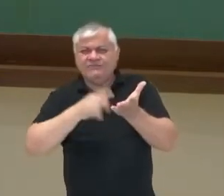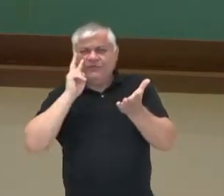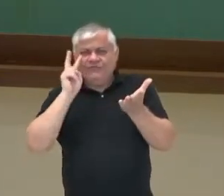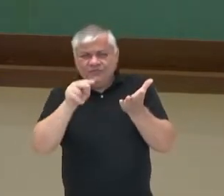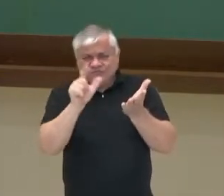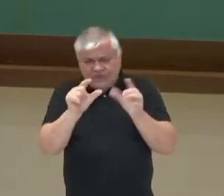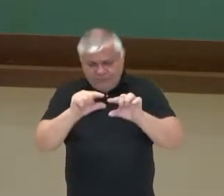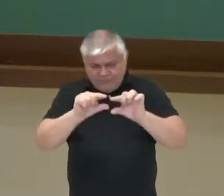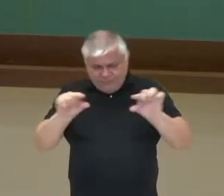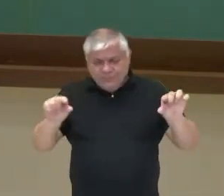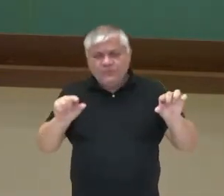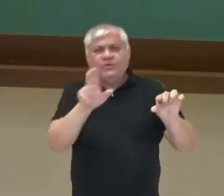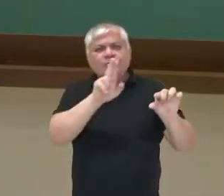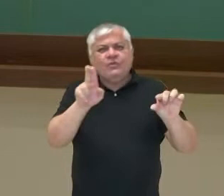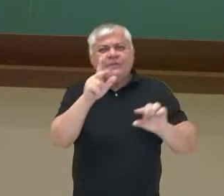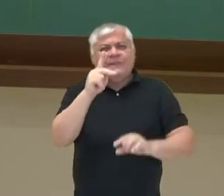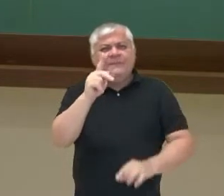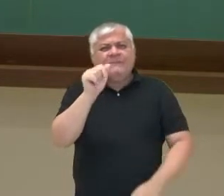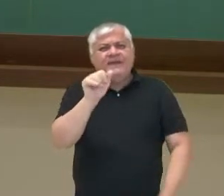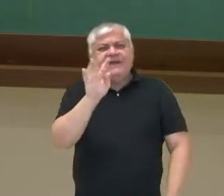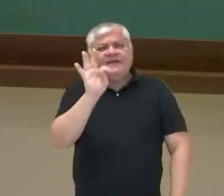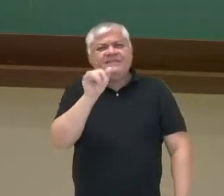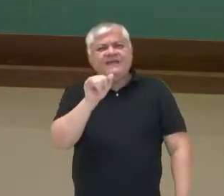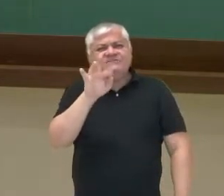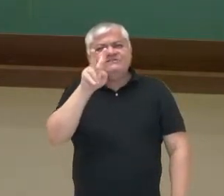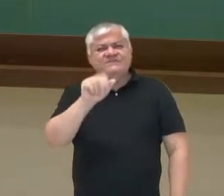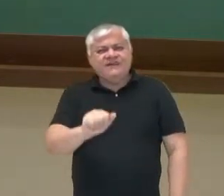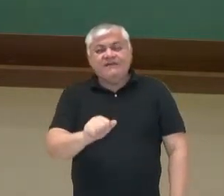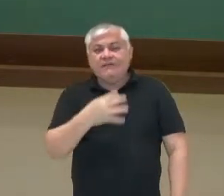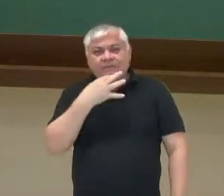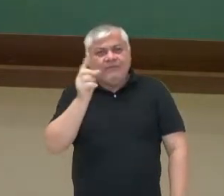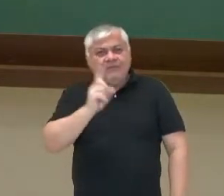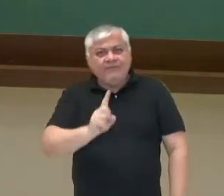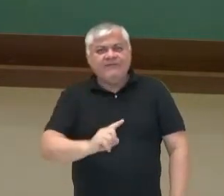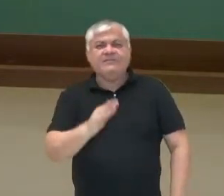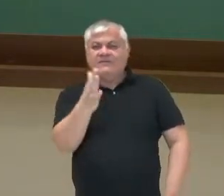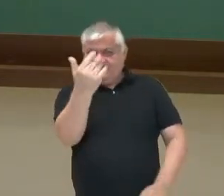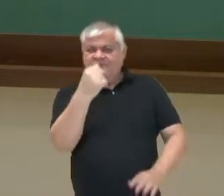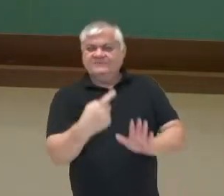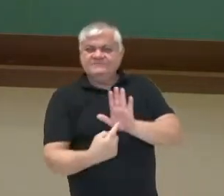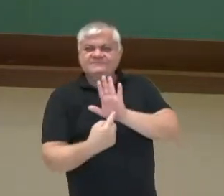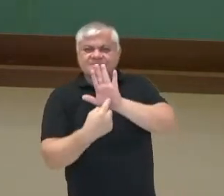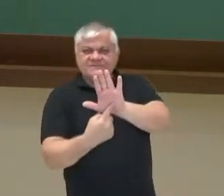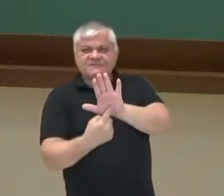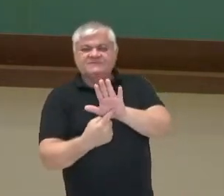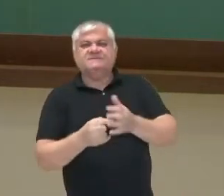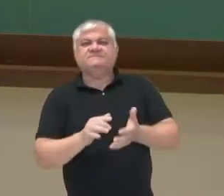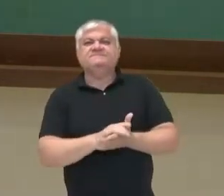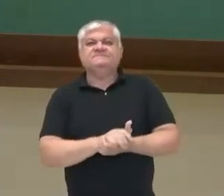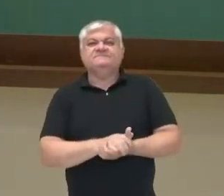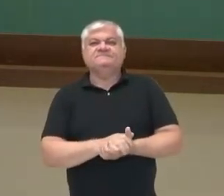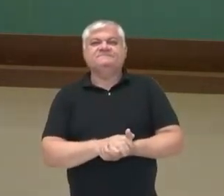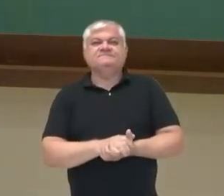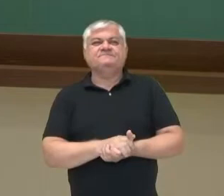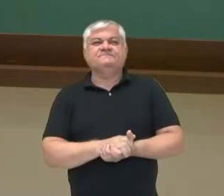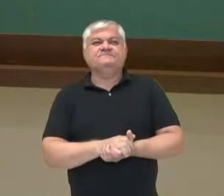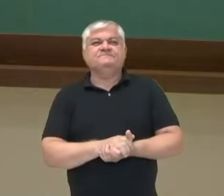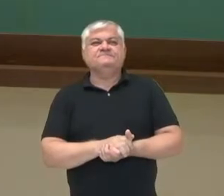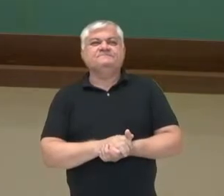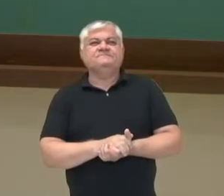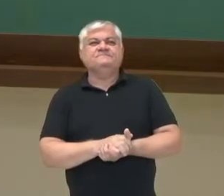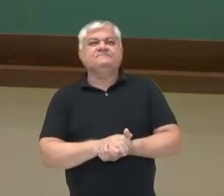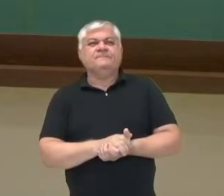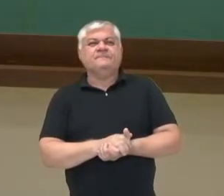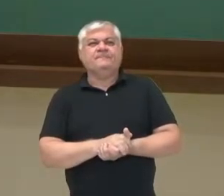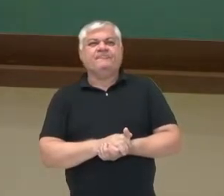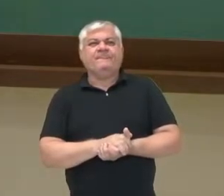teve a oportunidade? Não conhece ainda? Então vamos conhecê-lo melhor agora, já. Vamos